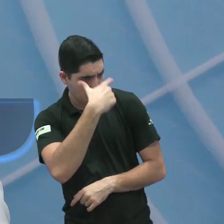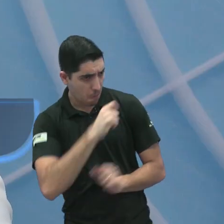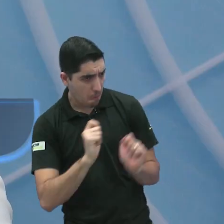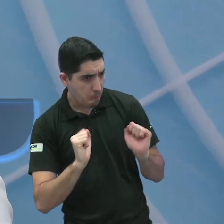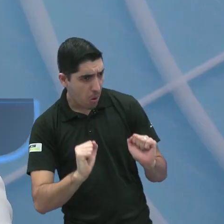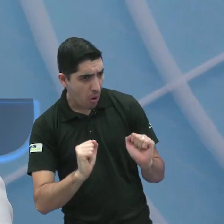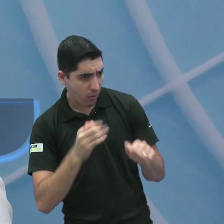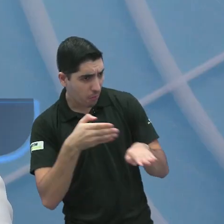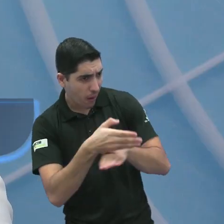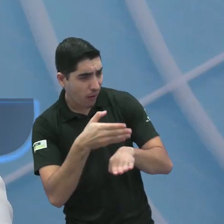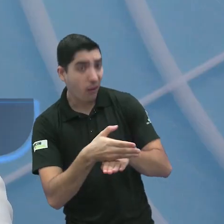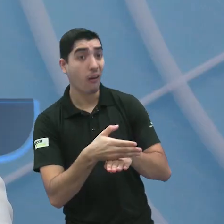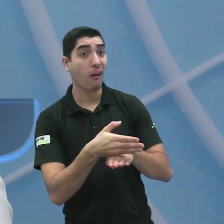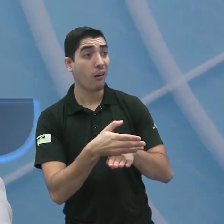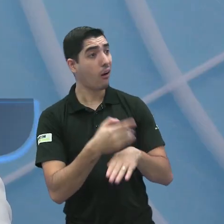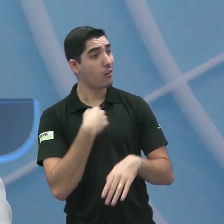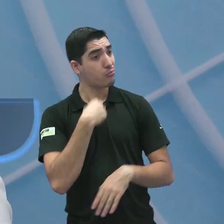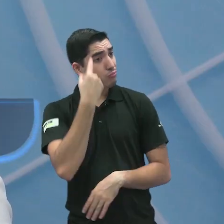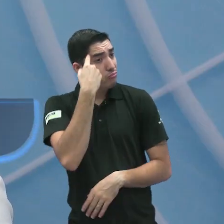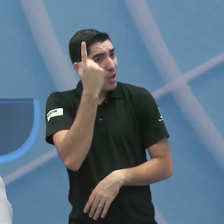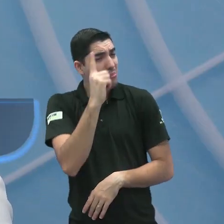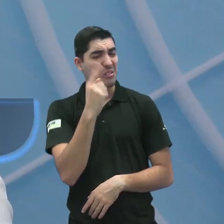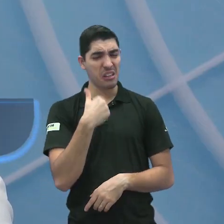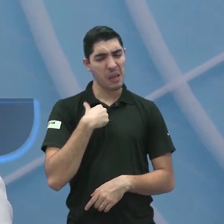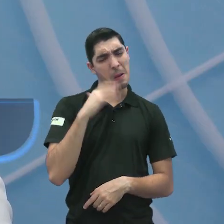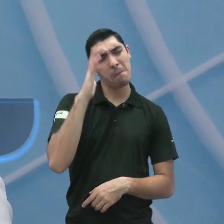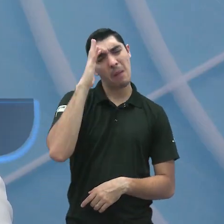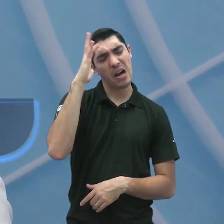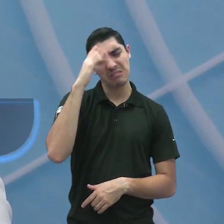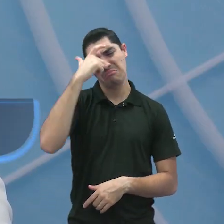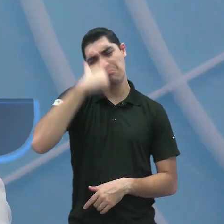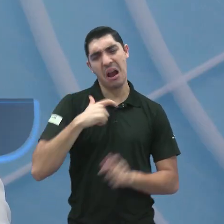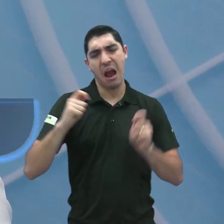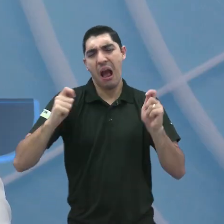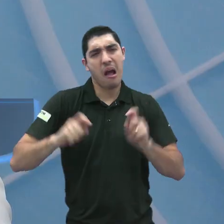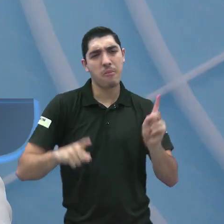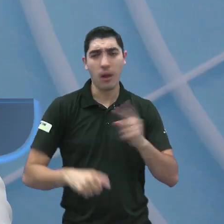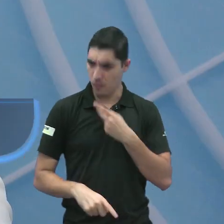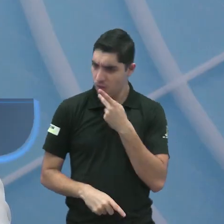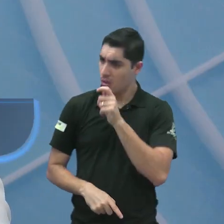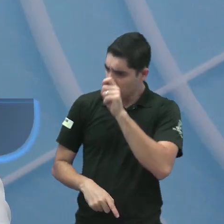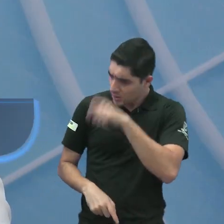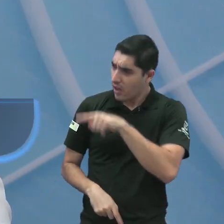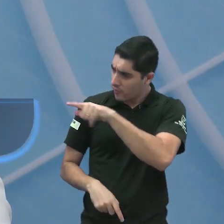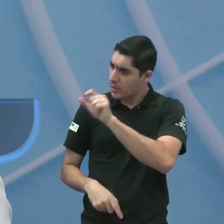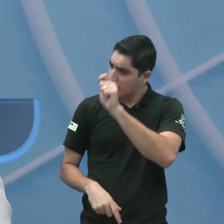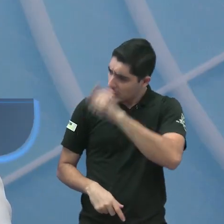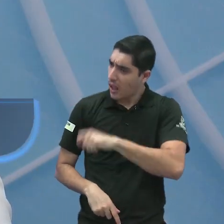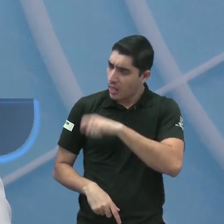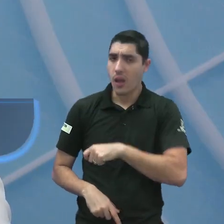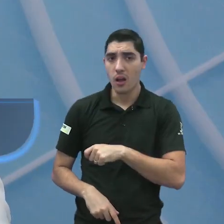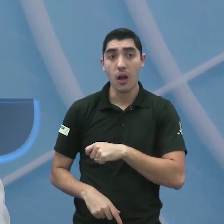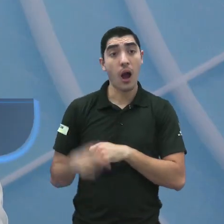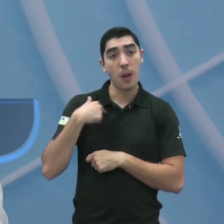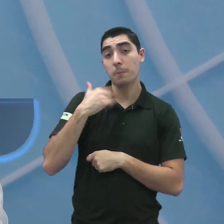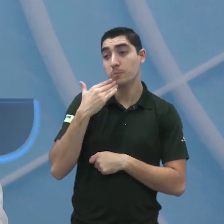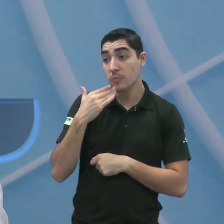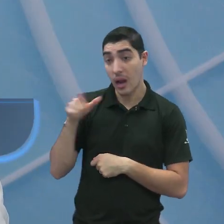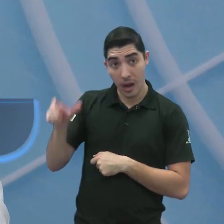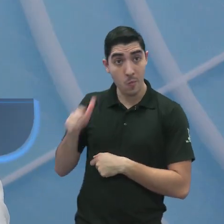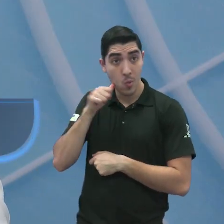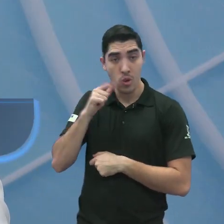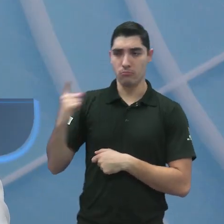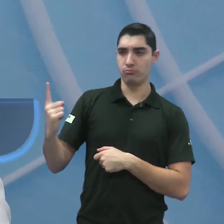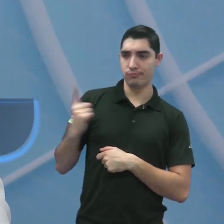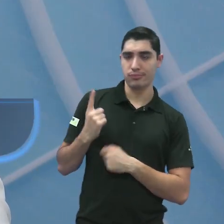não se achavam aptas ou capazes a participar. Então, o que a gente fez? A FINEP pediu apoio para nós,